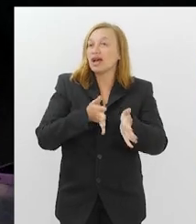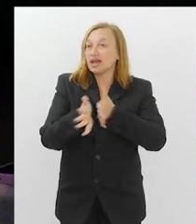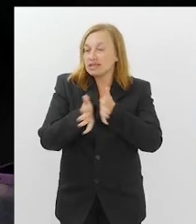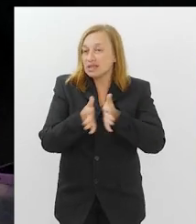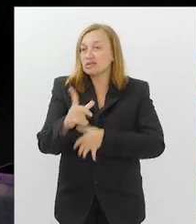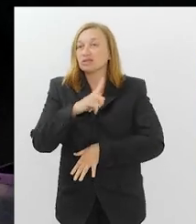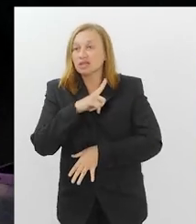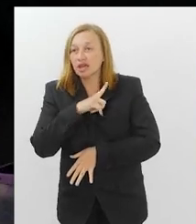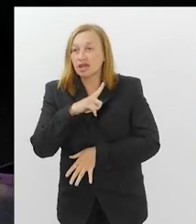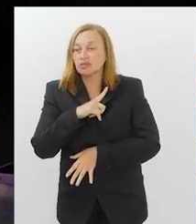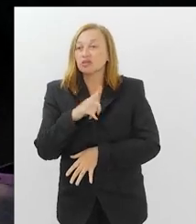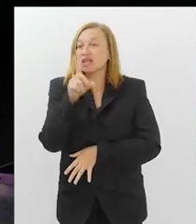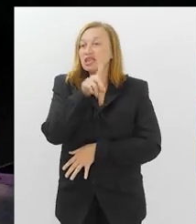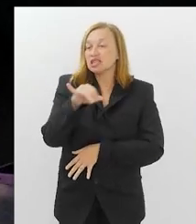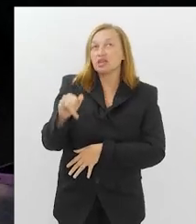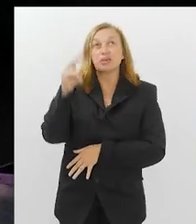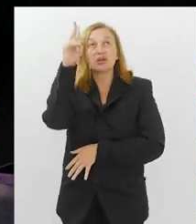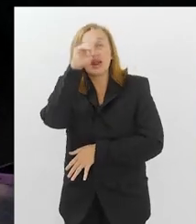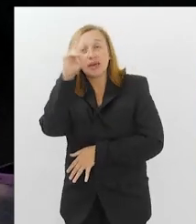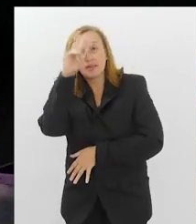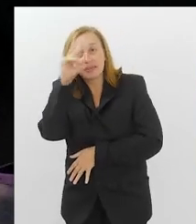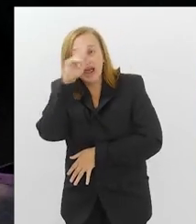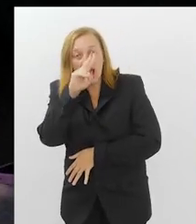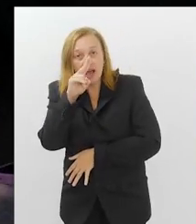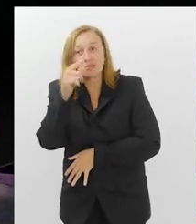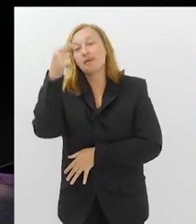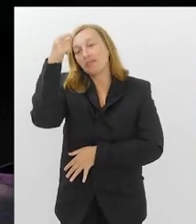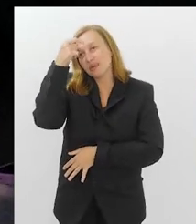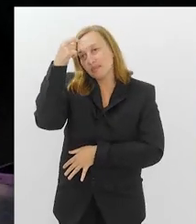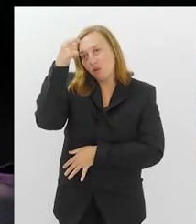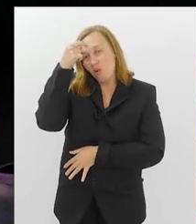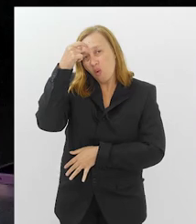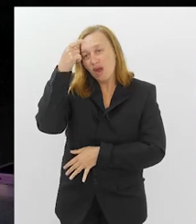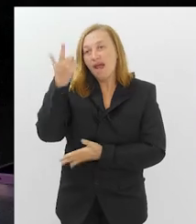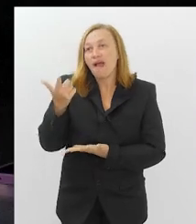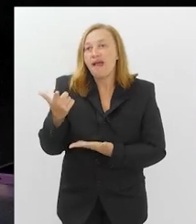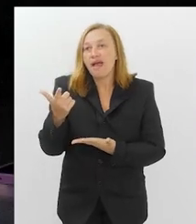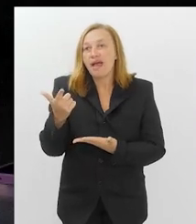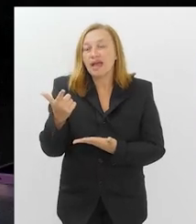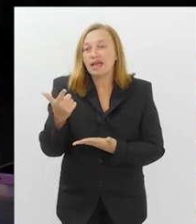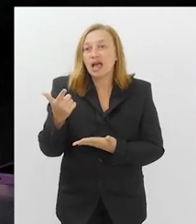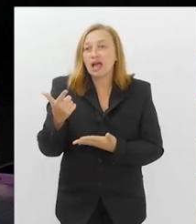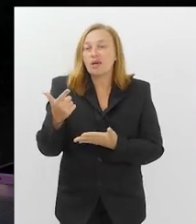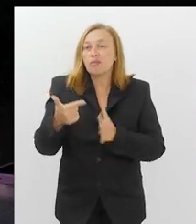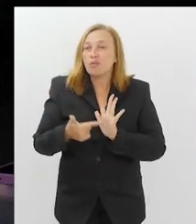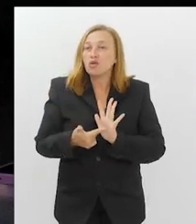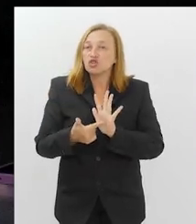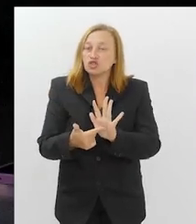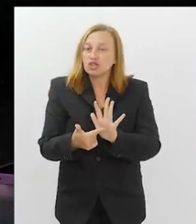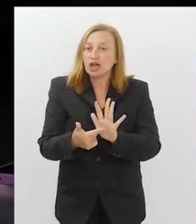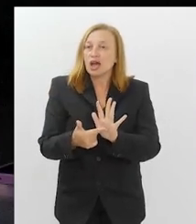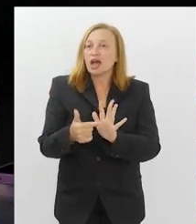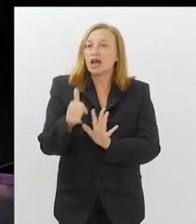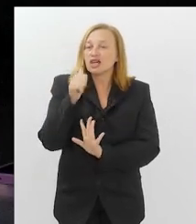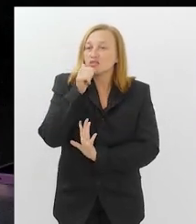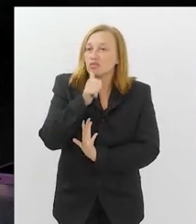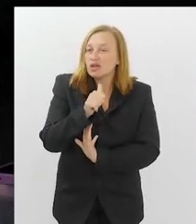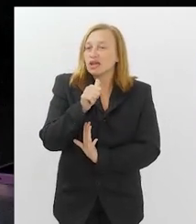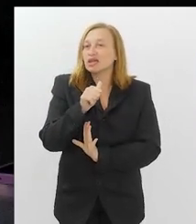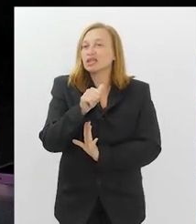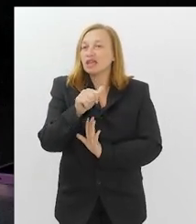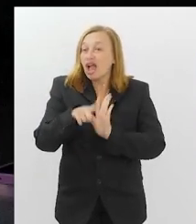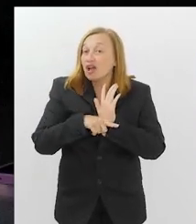nós rememorarmos, relembrarmos, fazermos trazer à luz as mulheres que